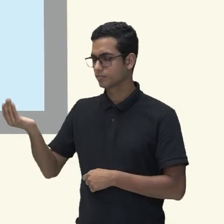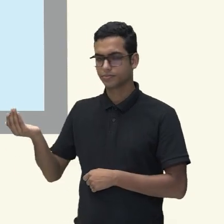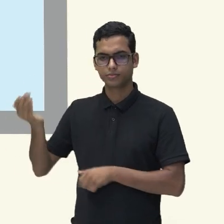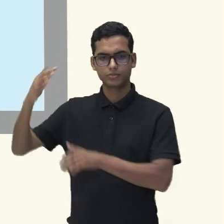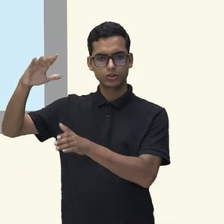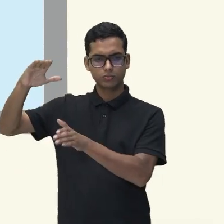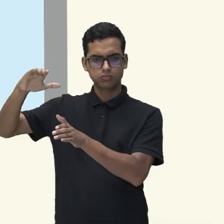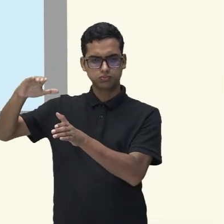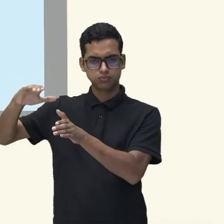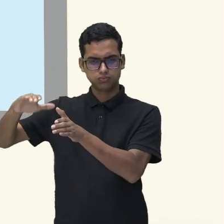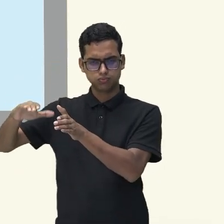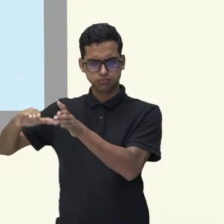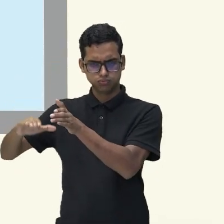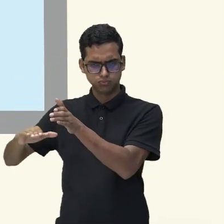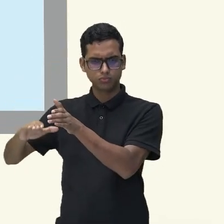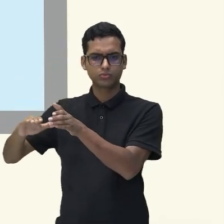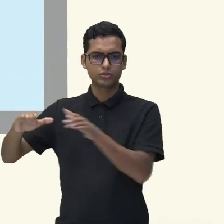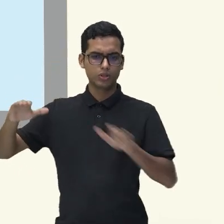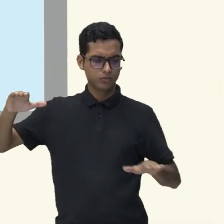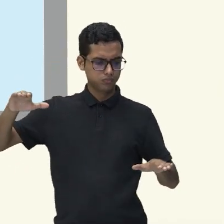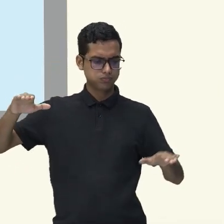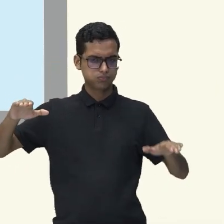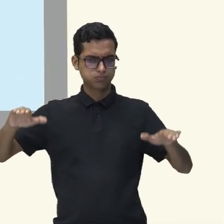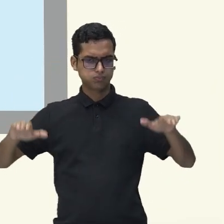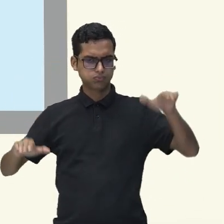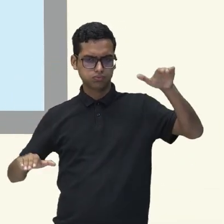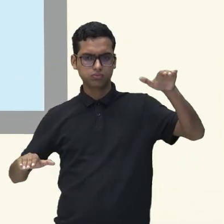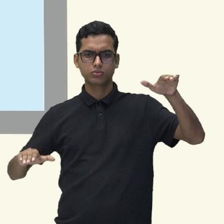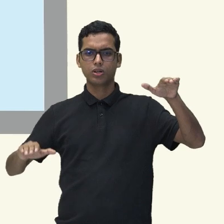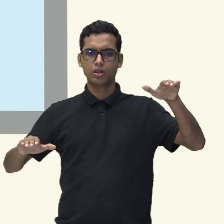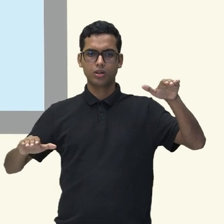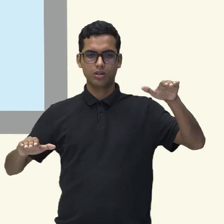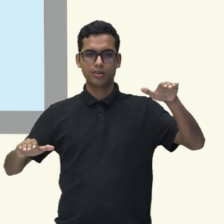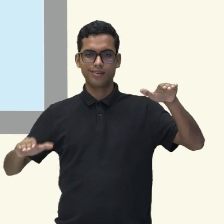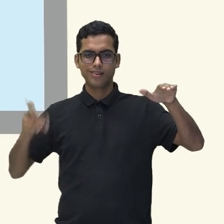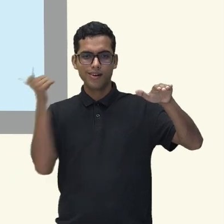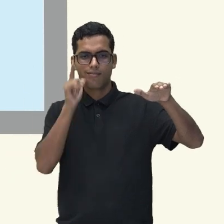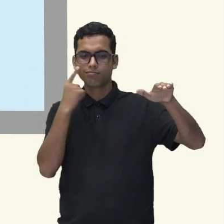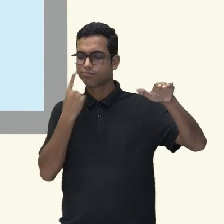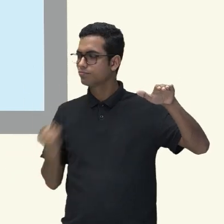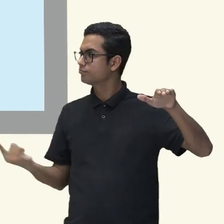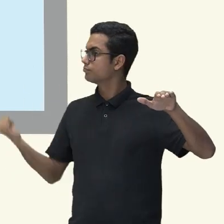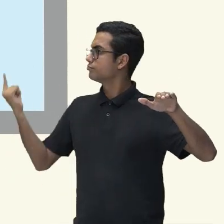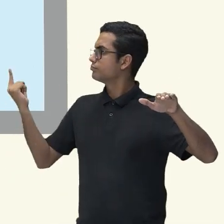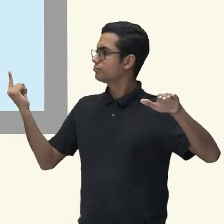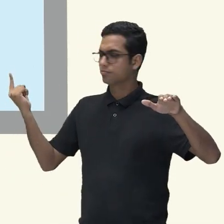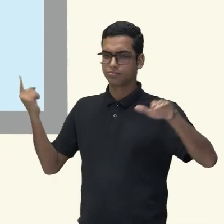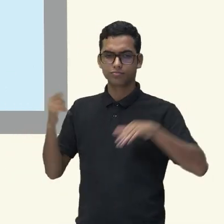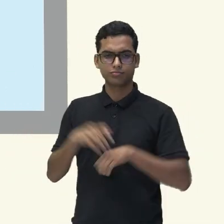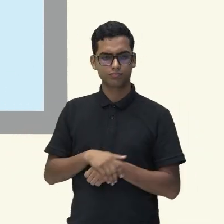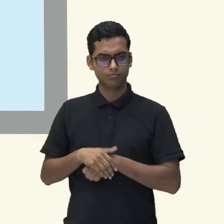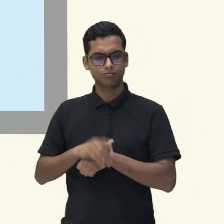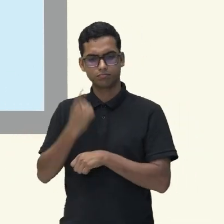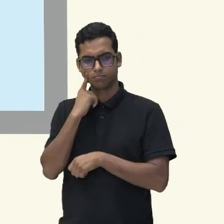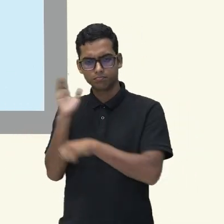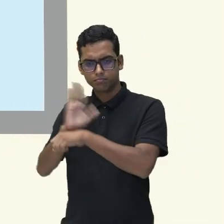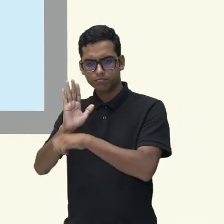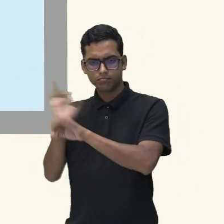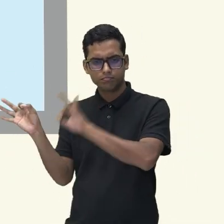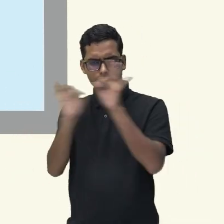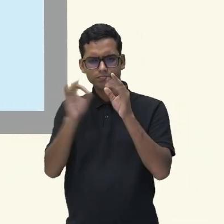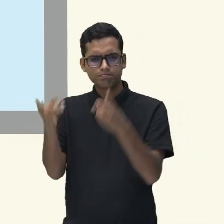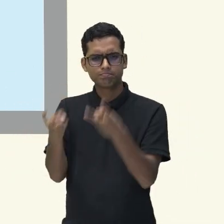para todos os pontos do fluido. Veja aí, a gente consegue ter aí nessa animação, a gente pode